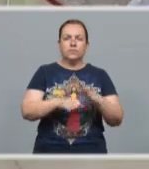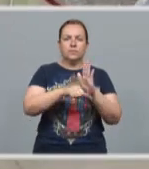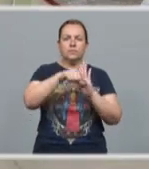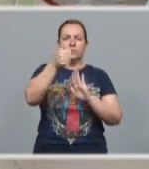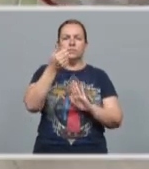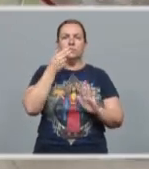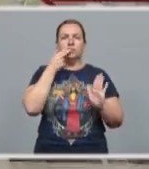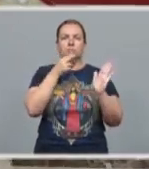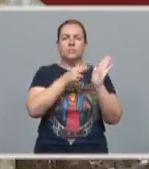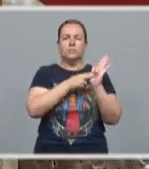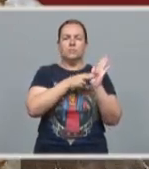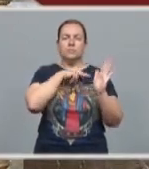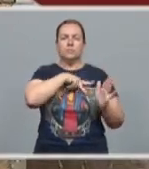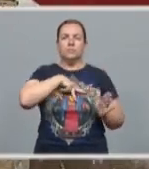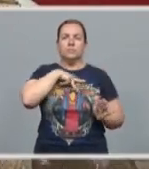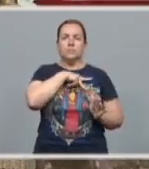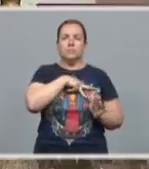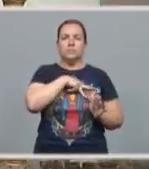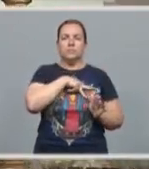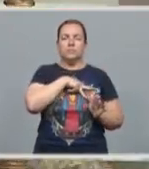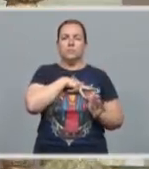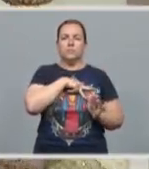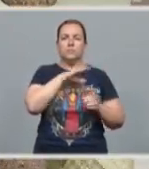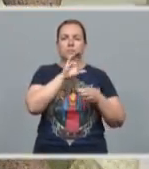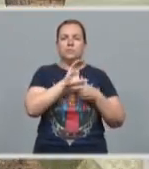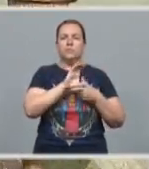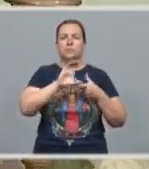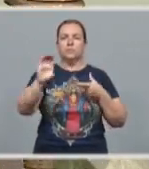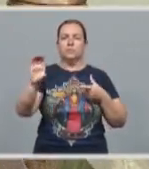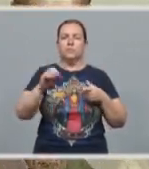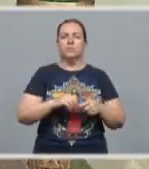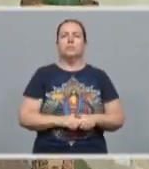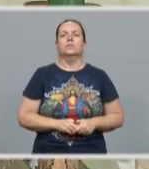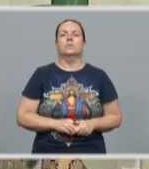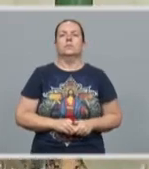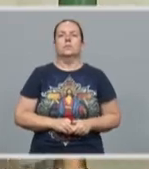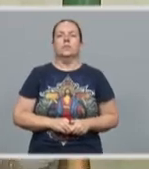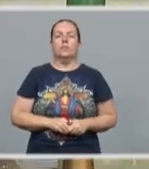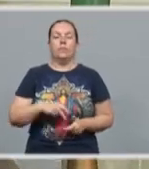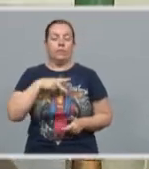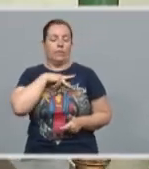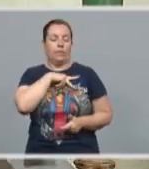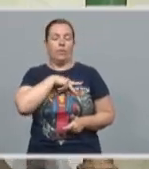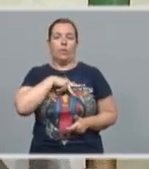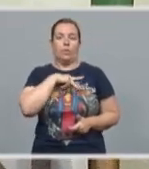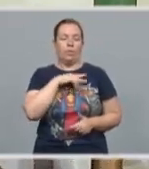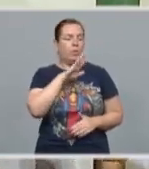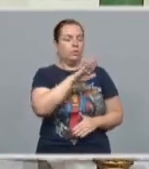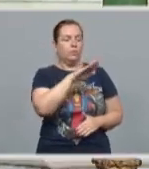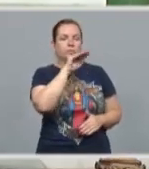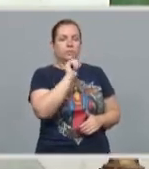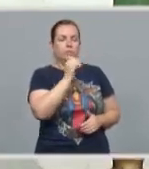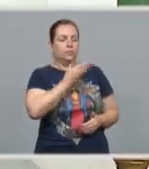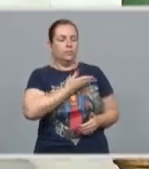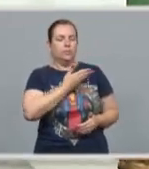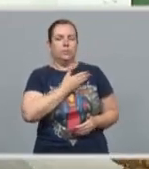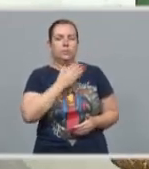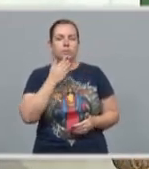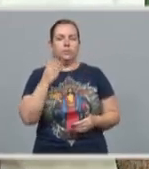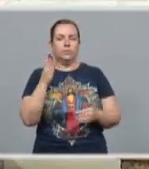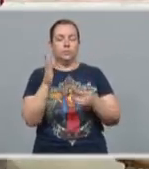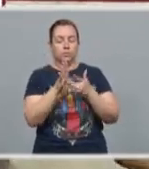Primeira carta de São Paulo aos Coríntios. Paulo, chamado a ser apóstolo de Jesus